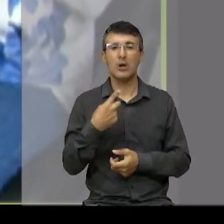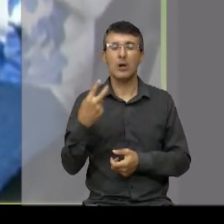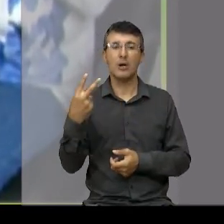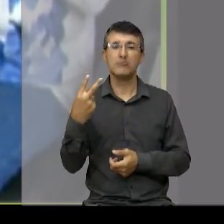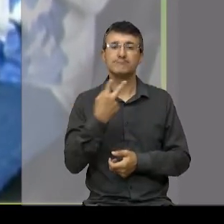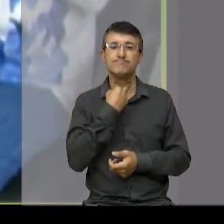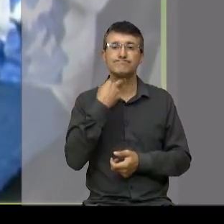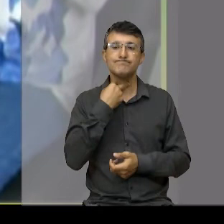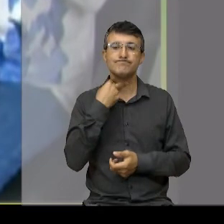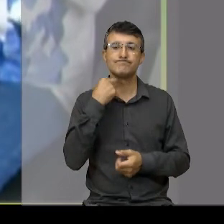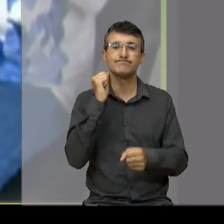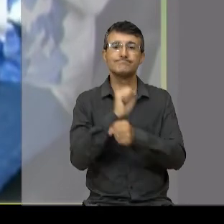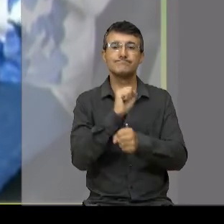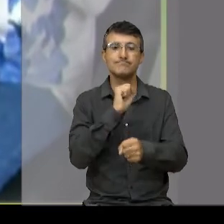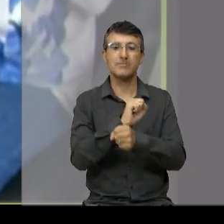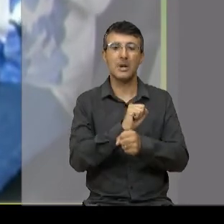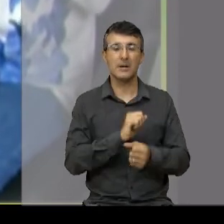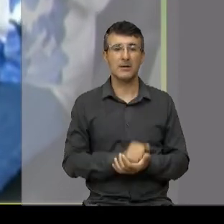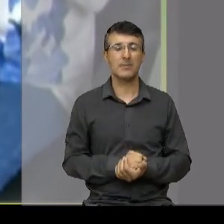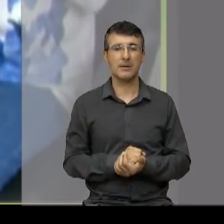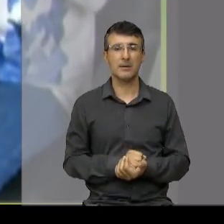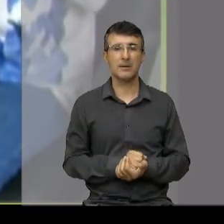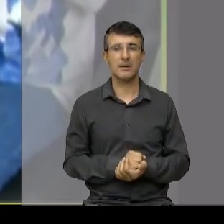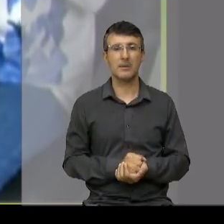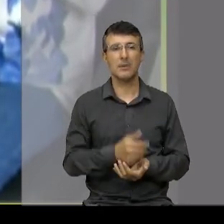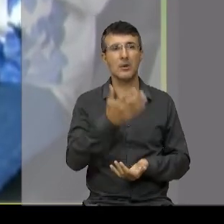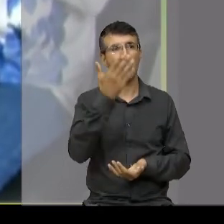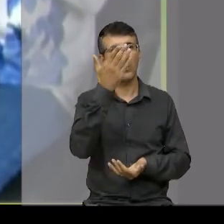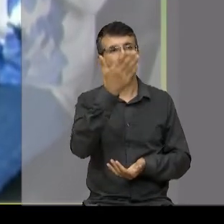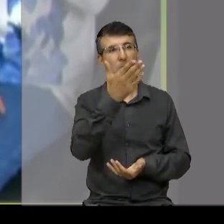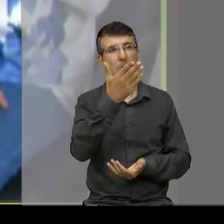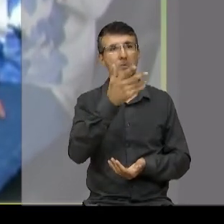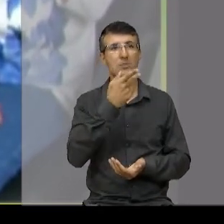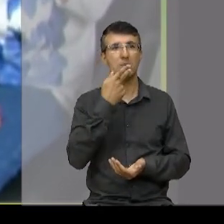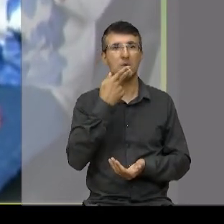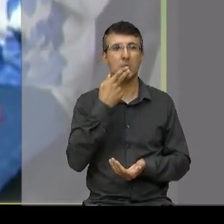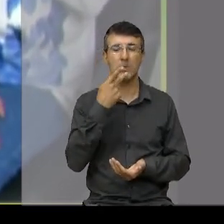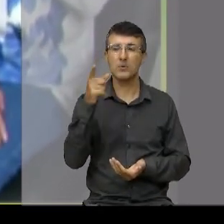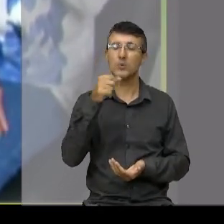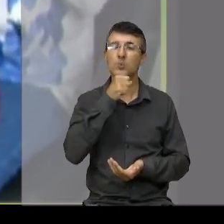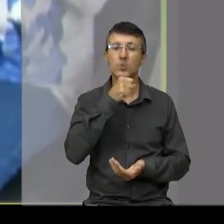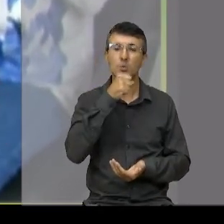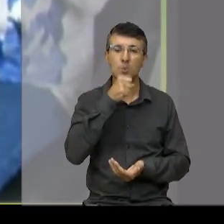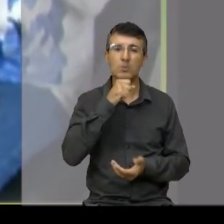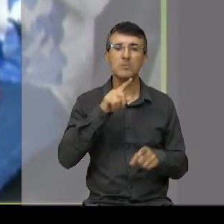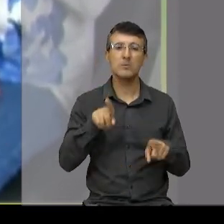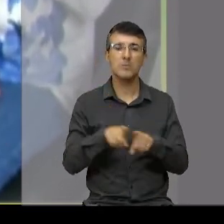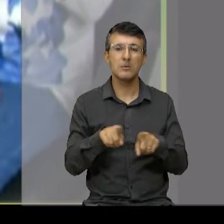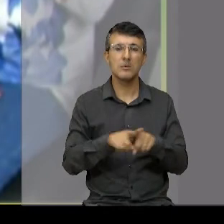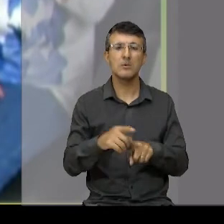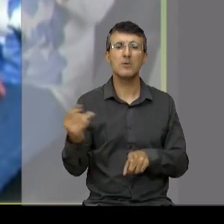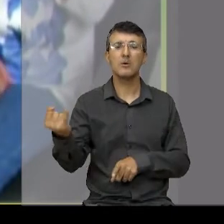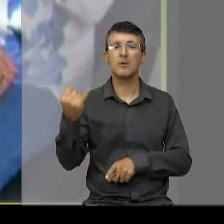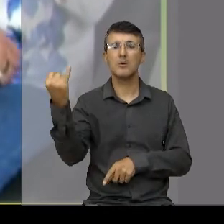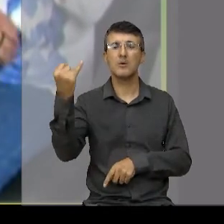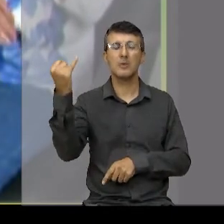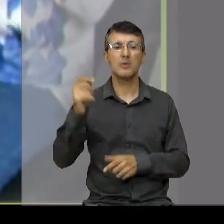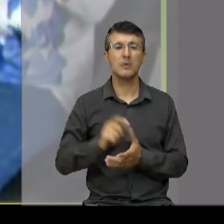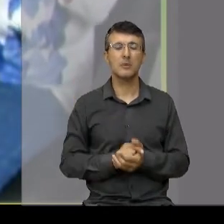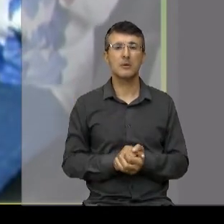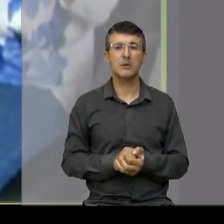processo. Temos a Cris aí, que você também falou, Cris, do idoso, acho importantíssimo. Nós estamos aí com uma